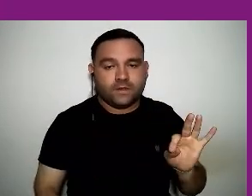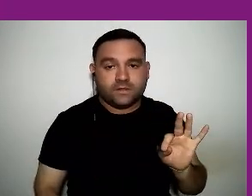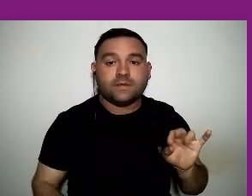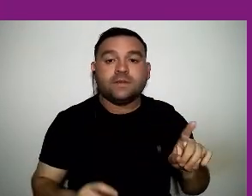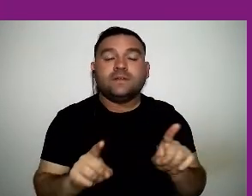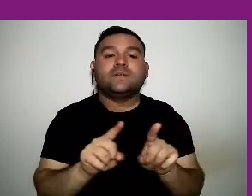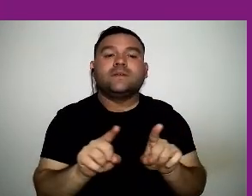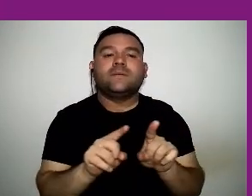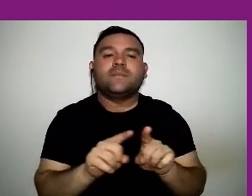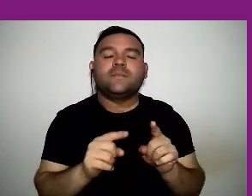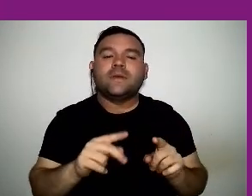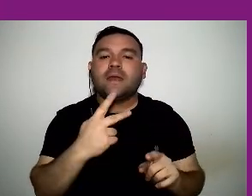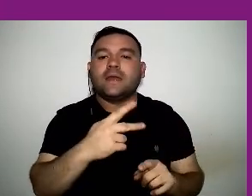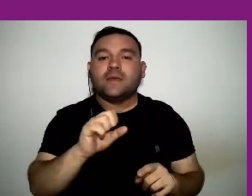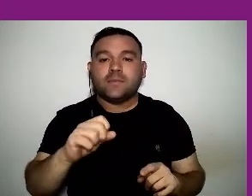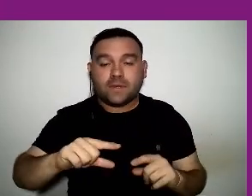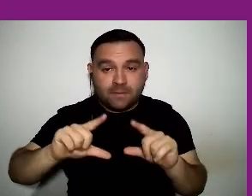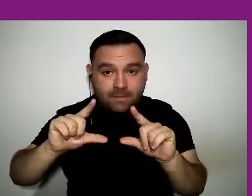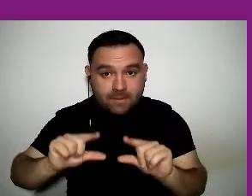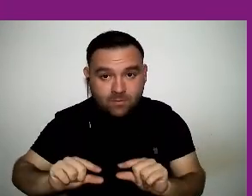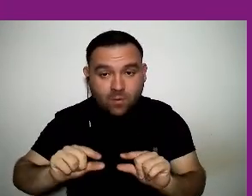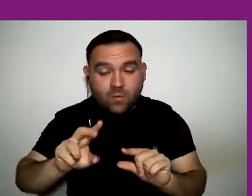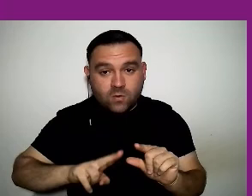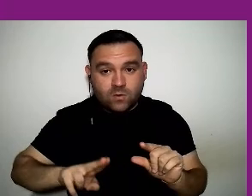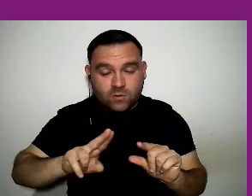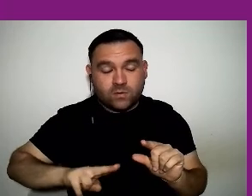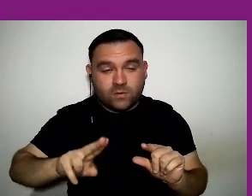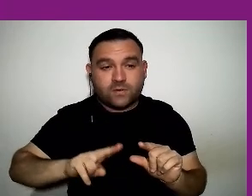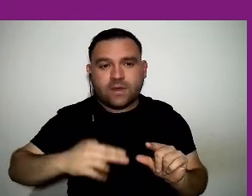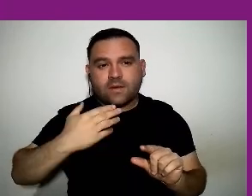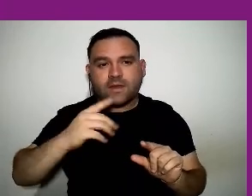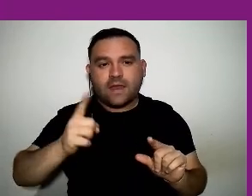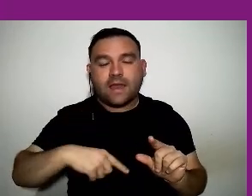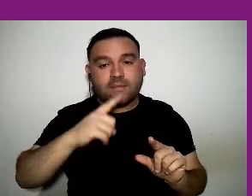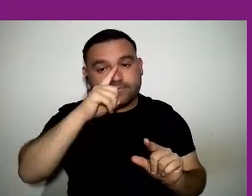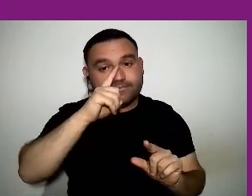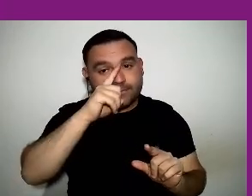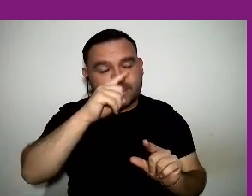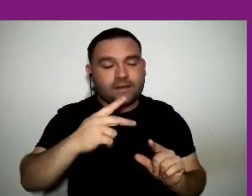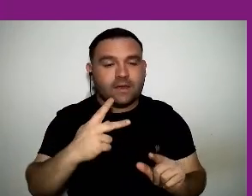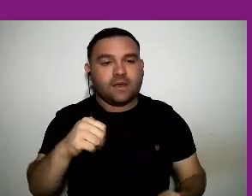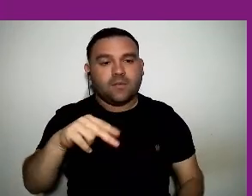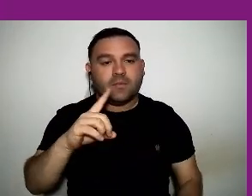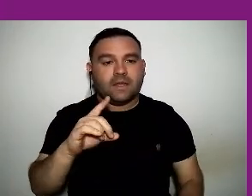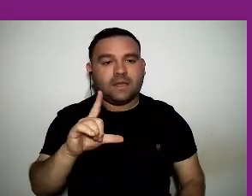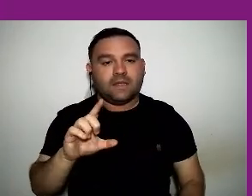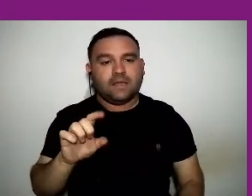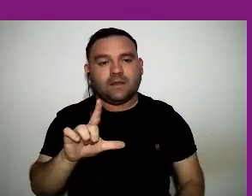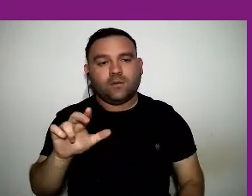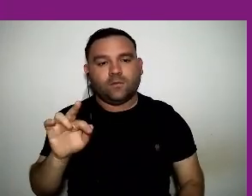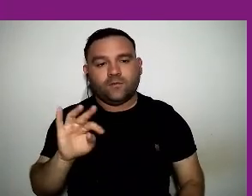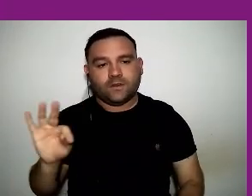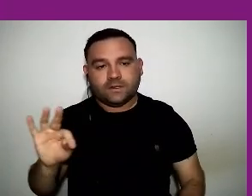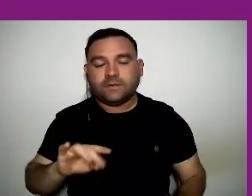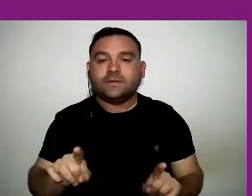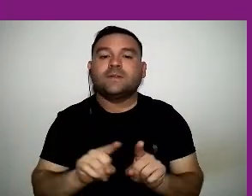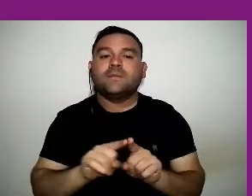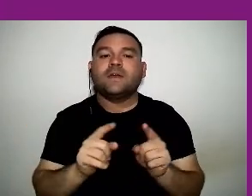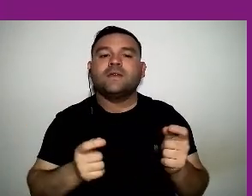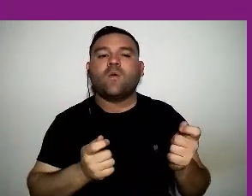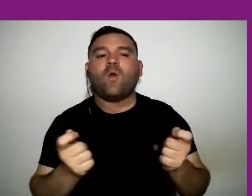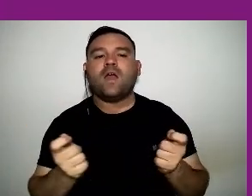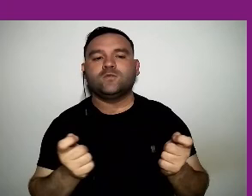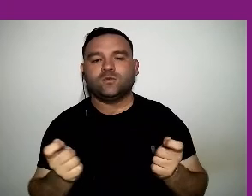quanto menor a PIP utilizada durante a ventilação assistida espontânea, maior o risco de Pendeluft. O ajuste entre